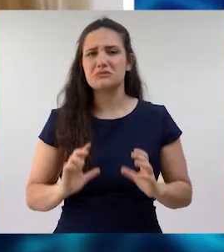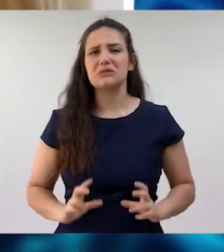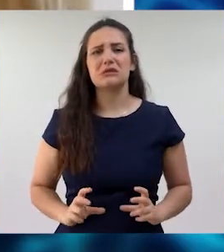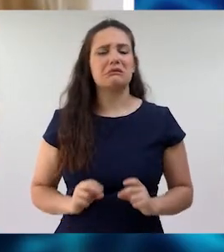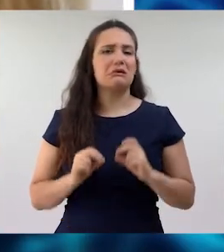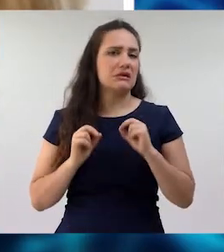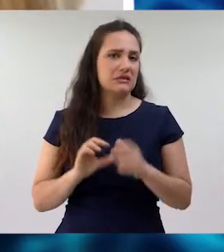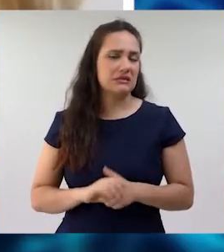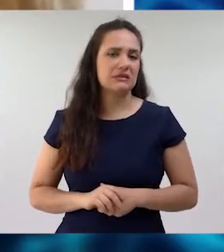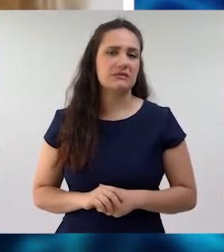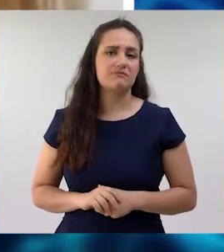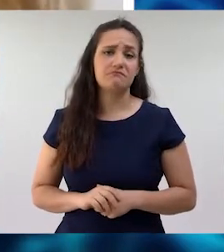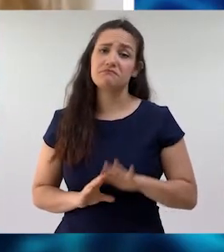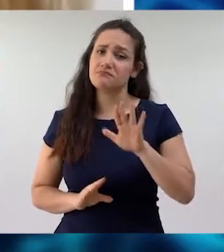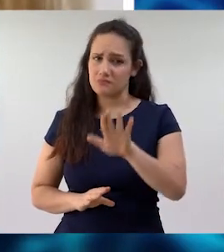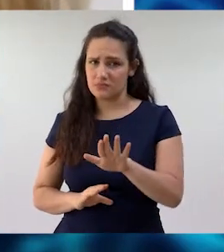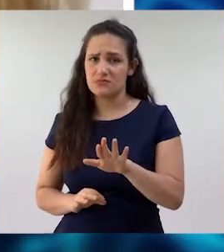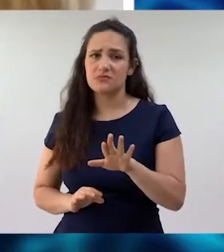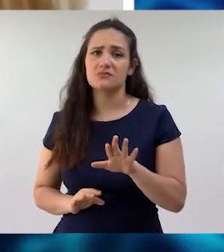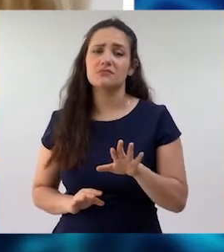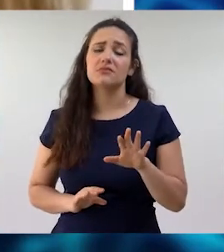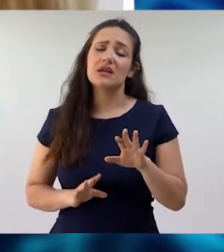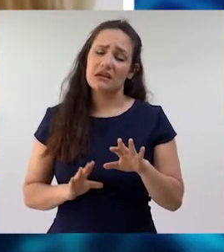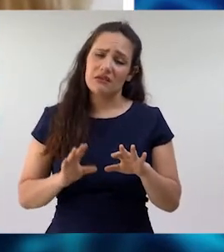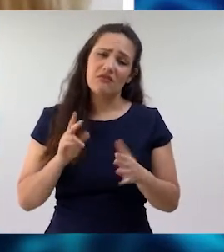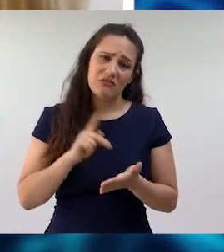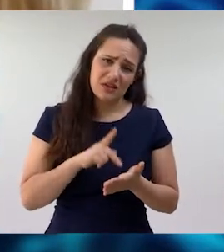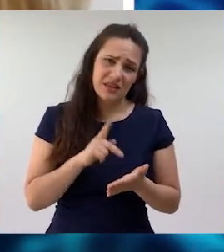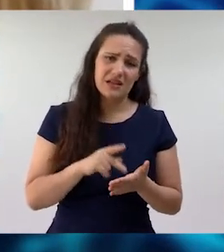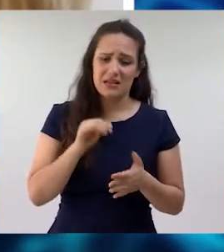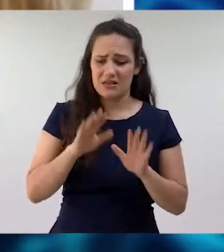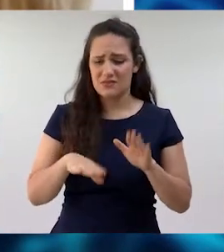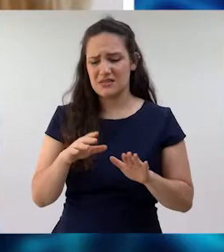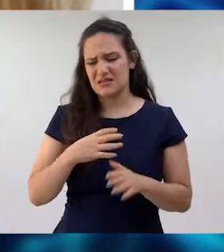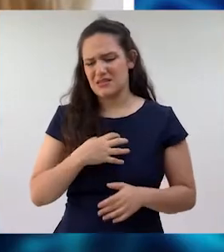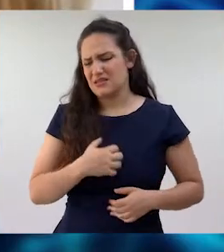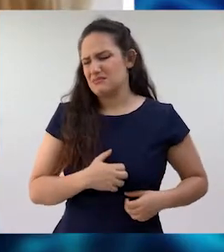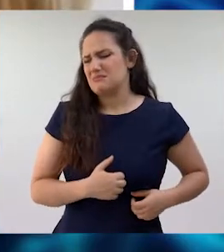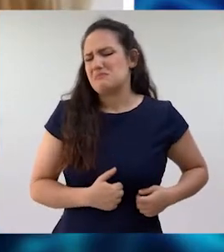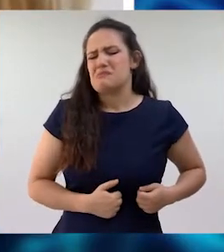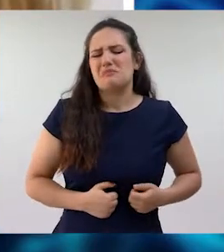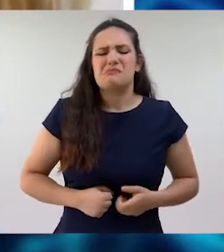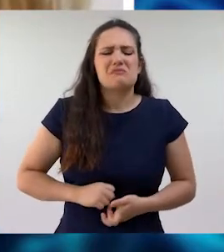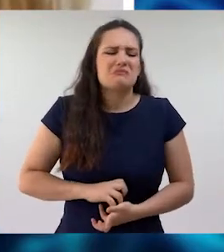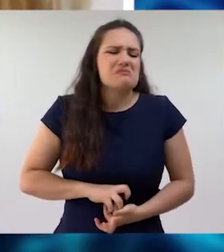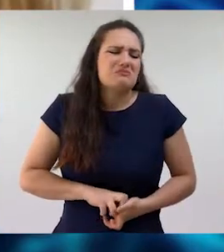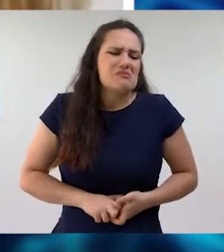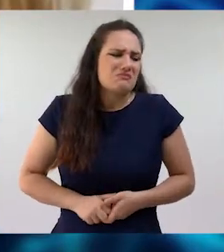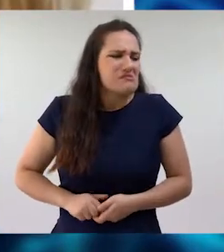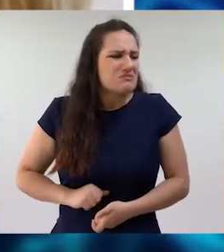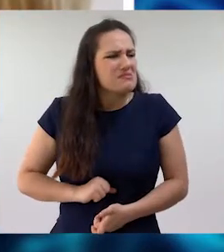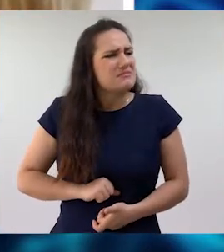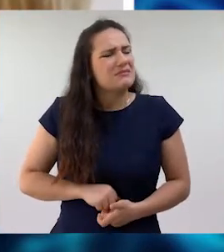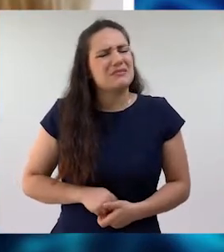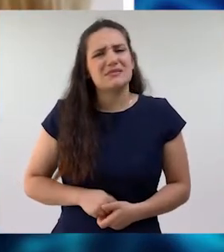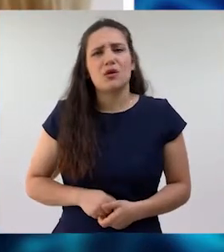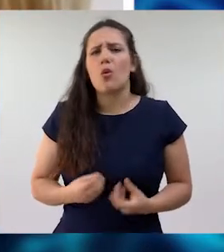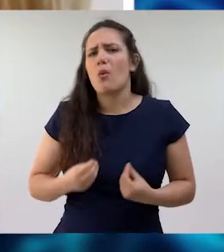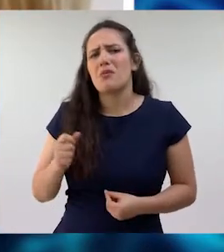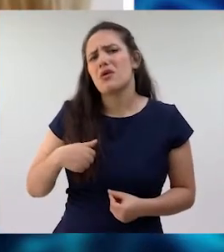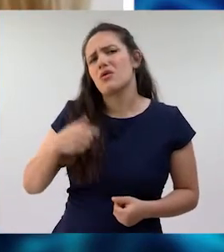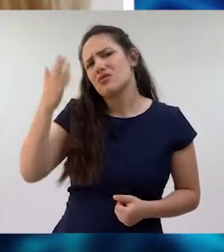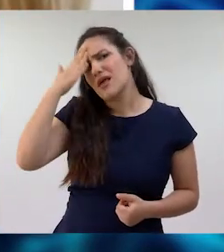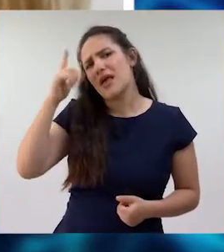mundo já tem um desconfortinho, que a gente não sabe se é da alimentação, se a gente comeu alguma coisa e fez mal. Como a gente diferencia? Fala assim, poxa, isso